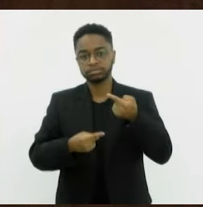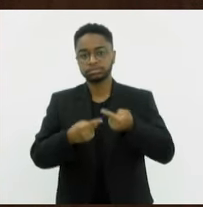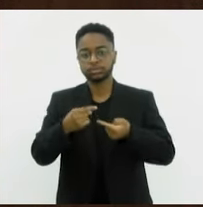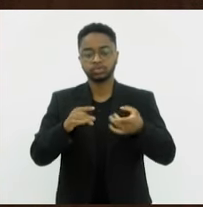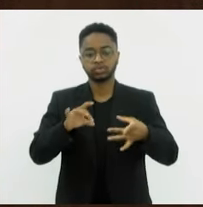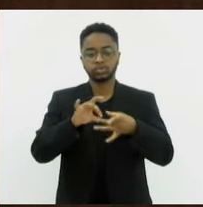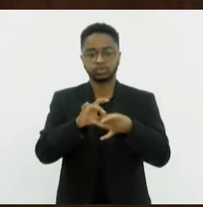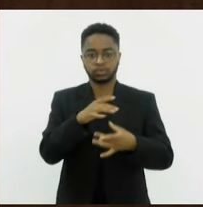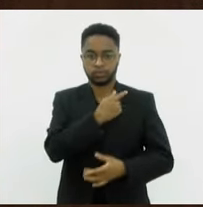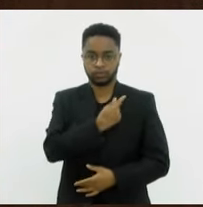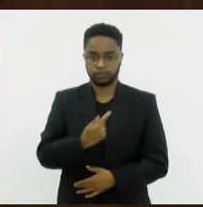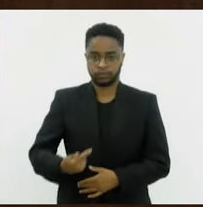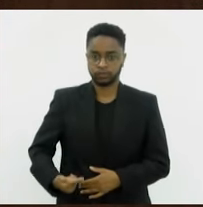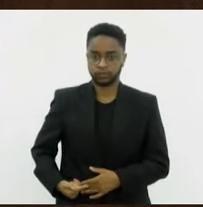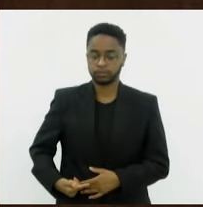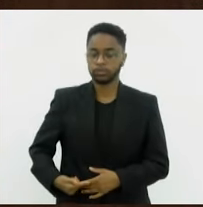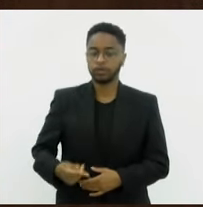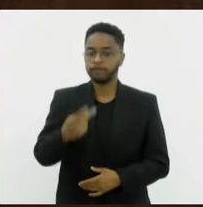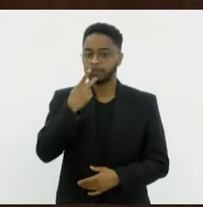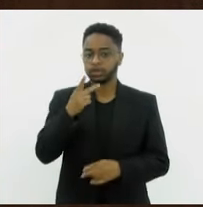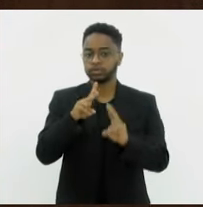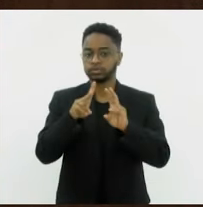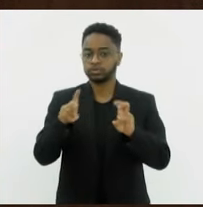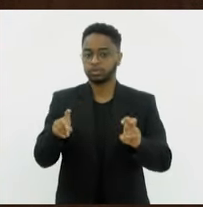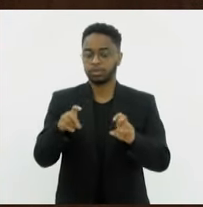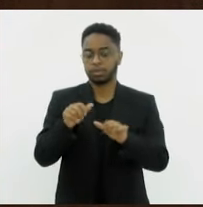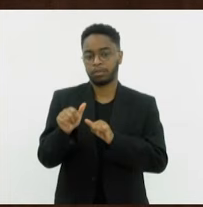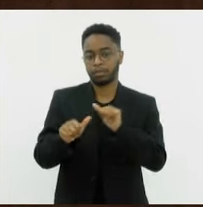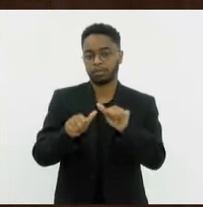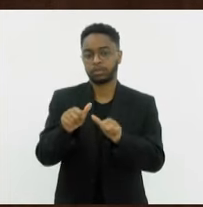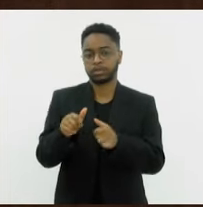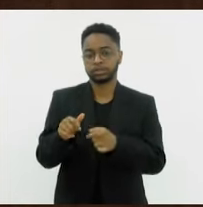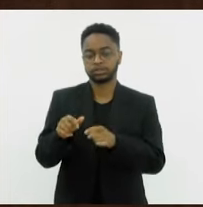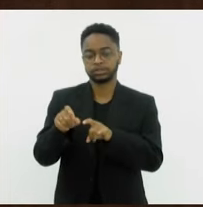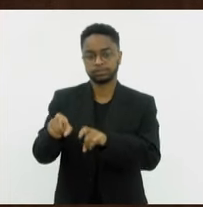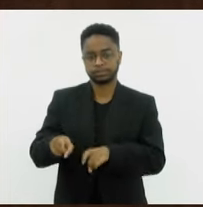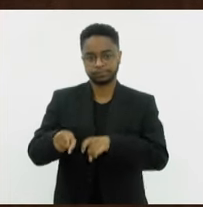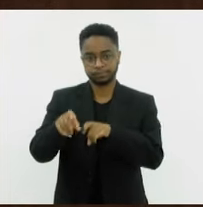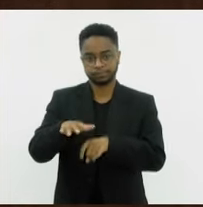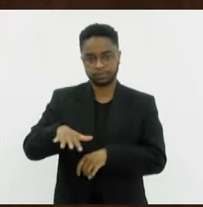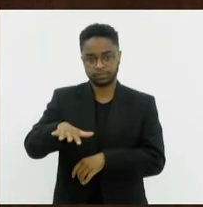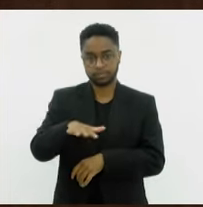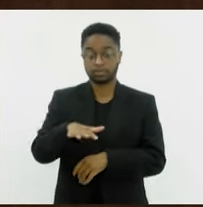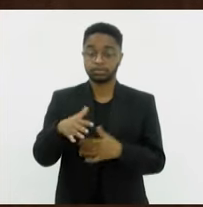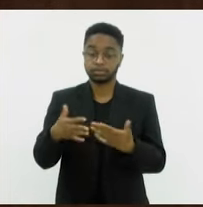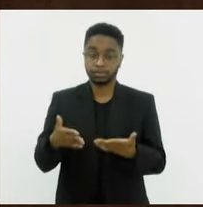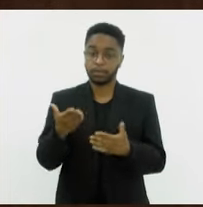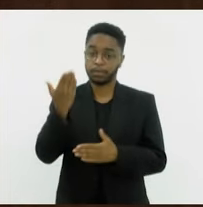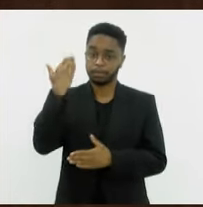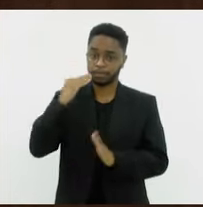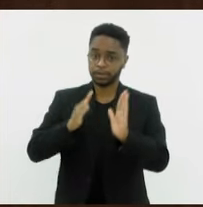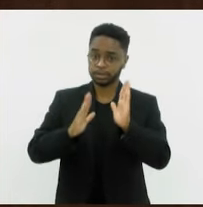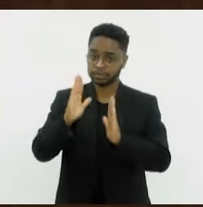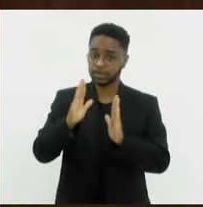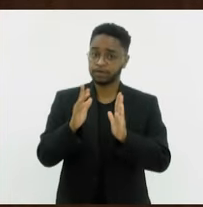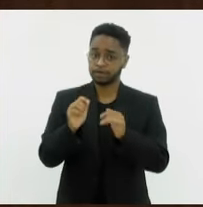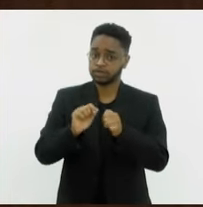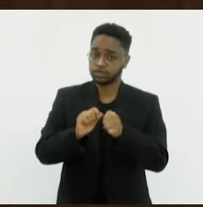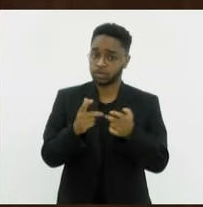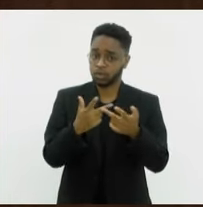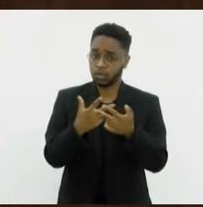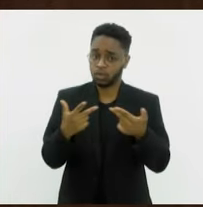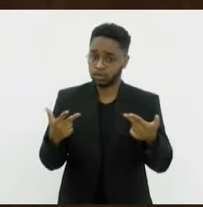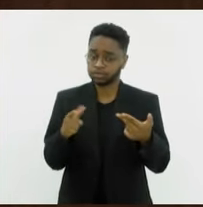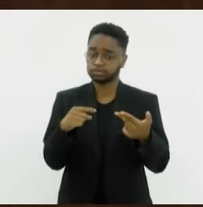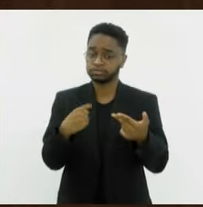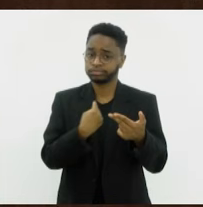com o governo do Estado, o tema da reforma agrária. E faziam, à época, coisa que é comum, digamos assim, é da